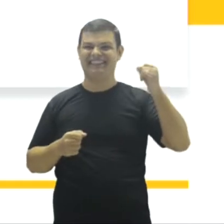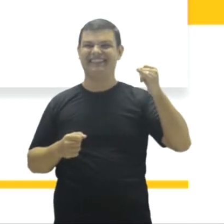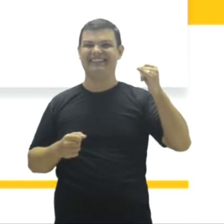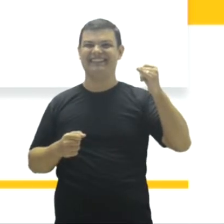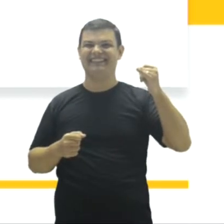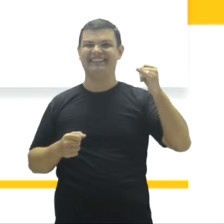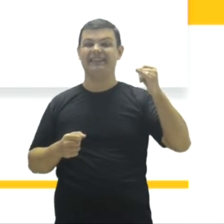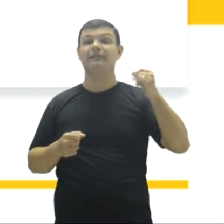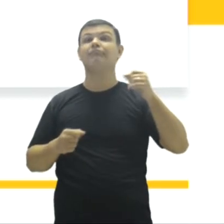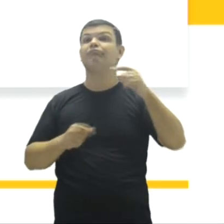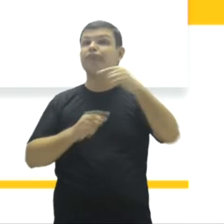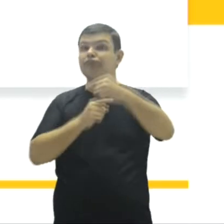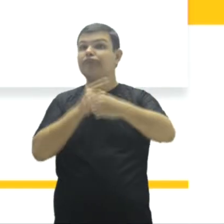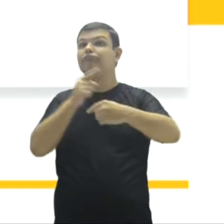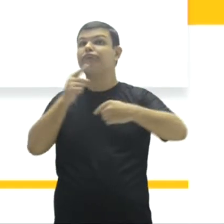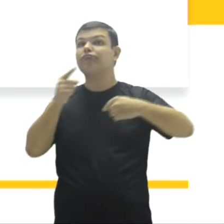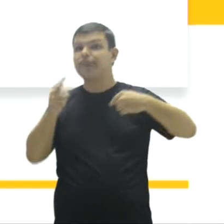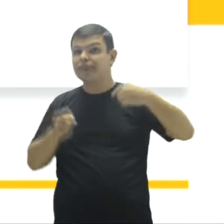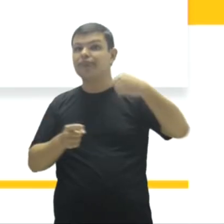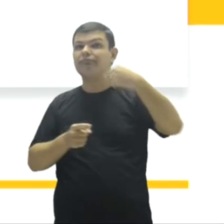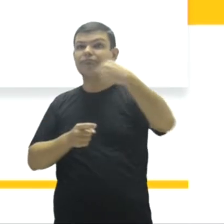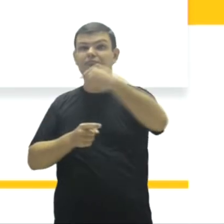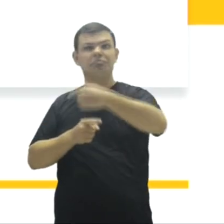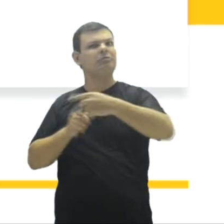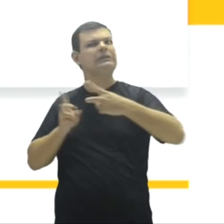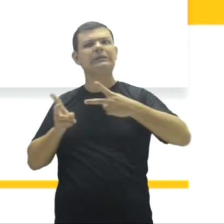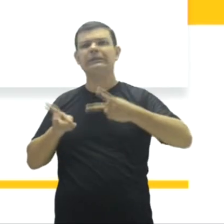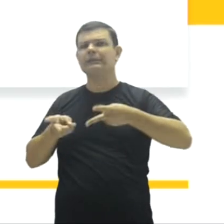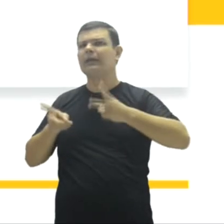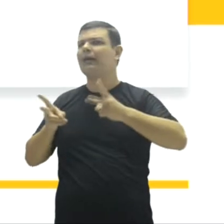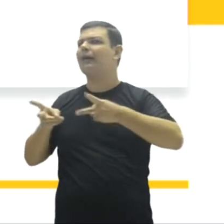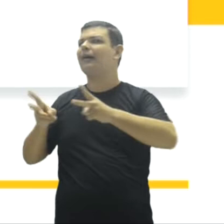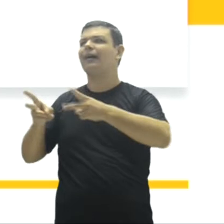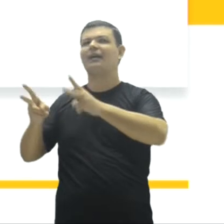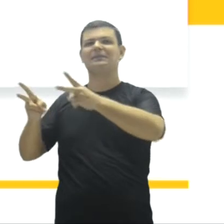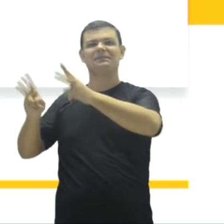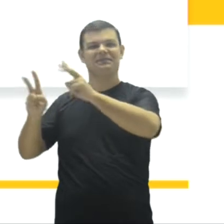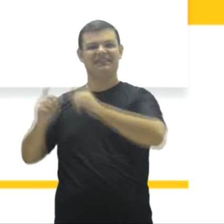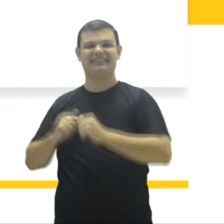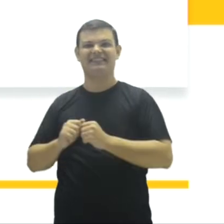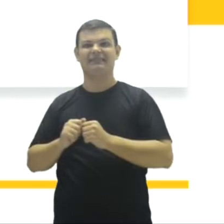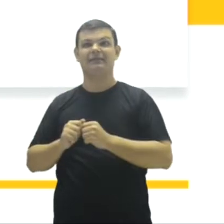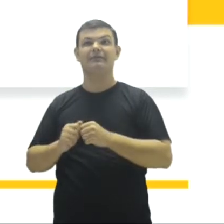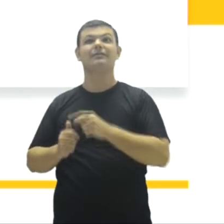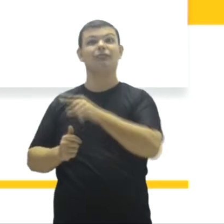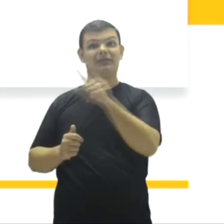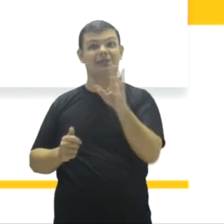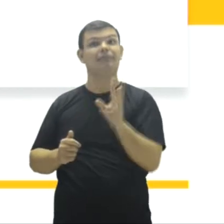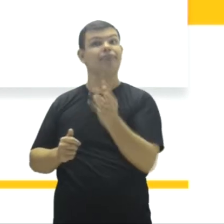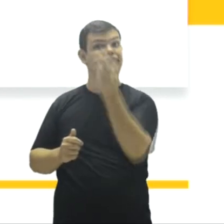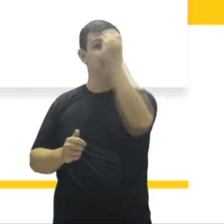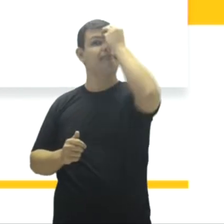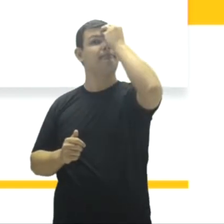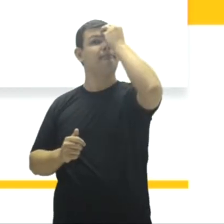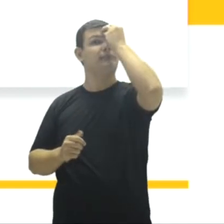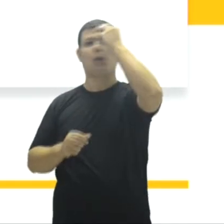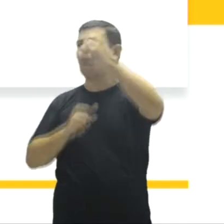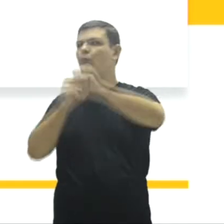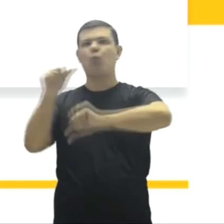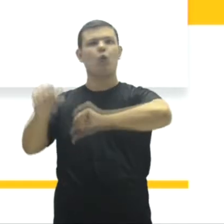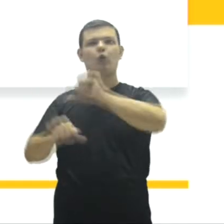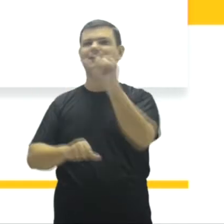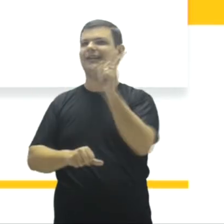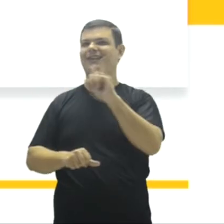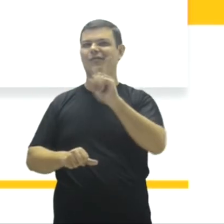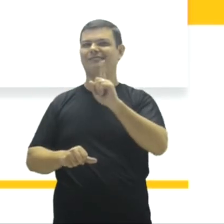esse círculo é contínuo. Eu quero que vocês guardem essa informação. Isso não muda,